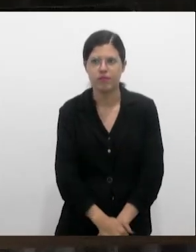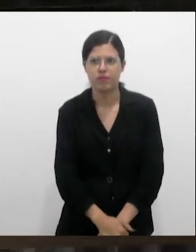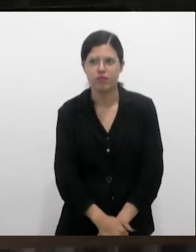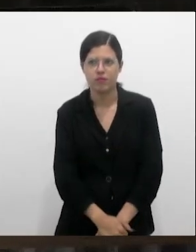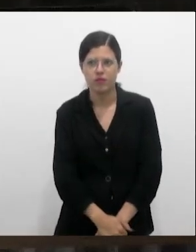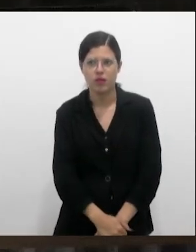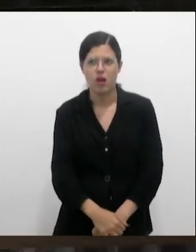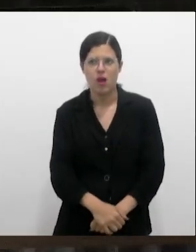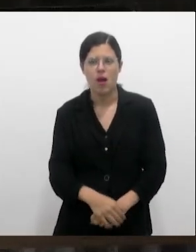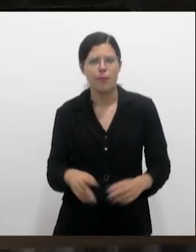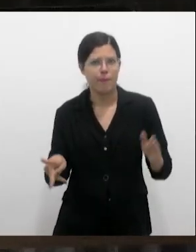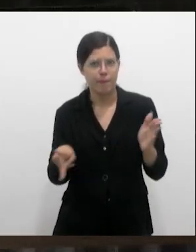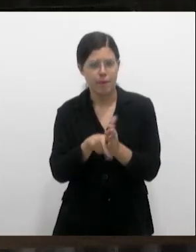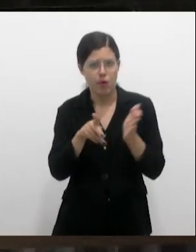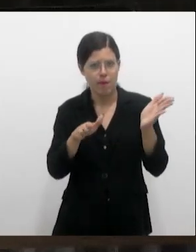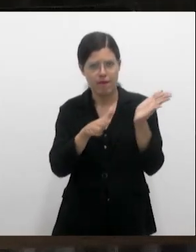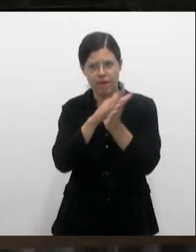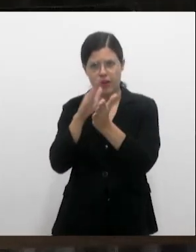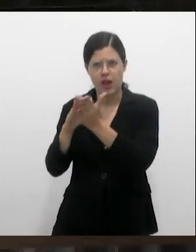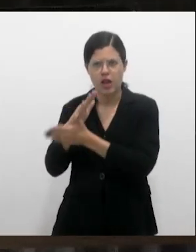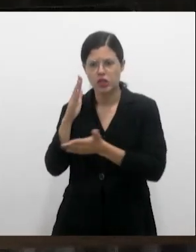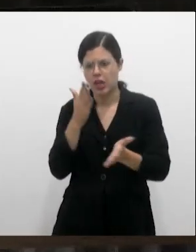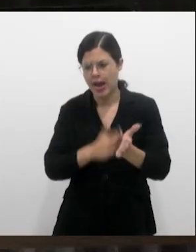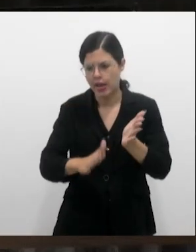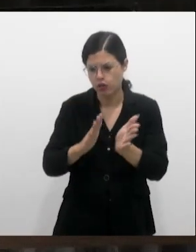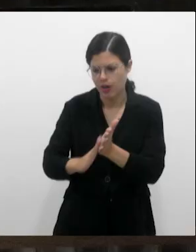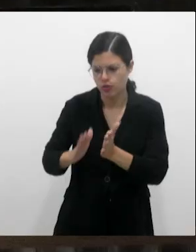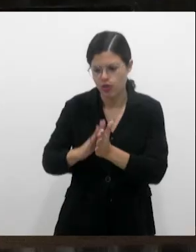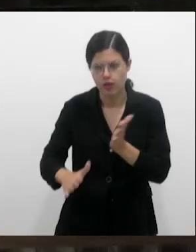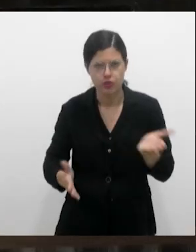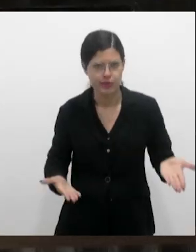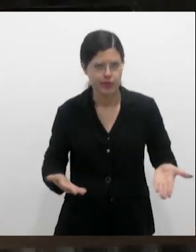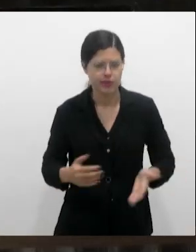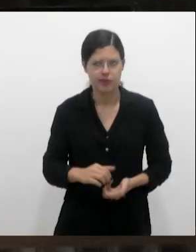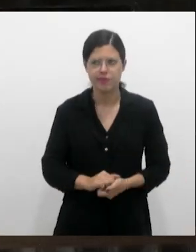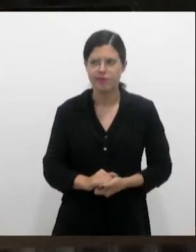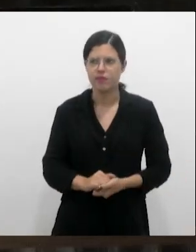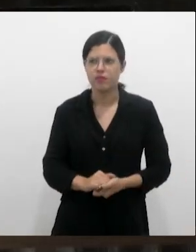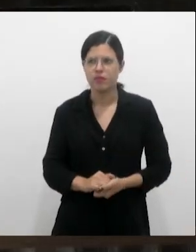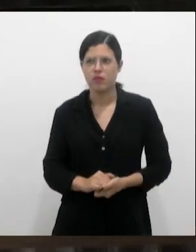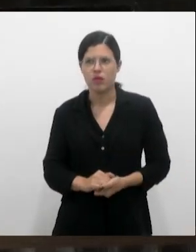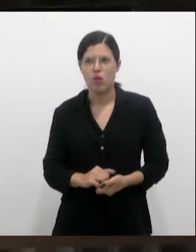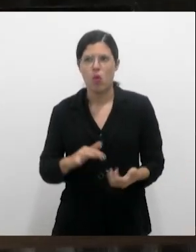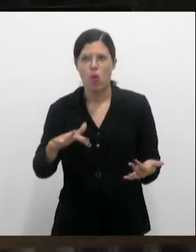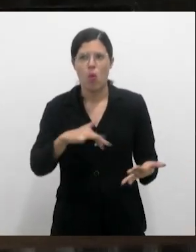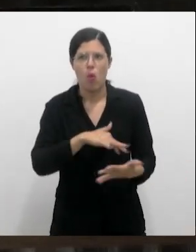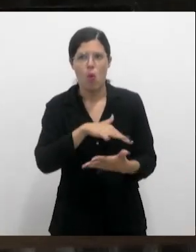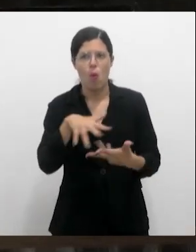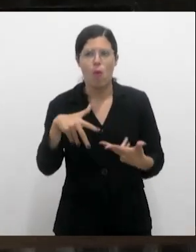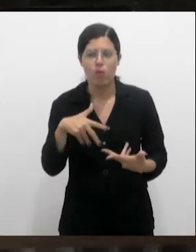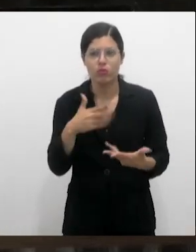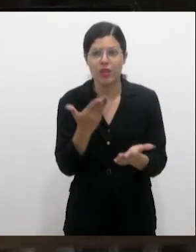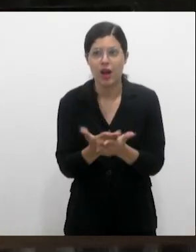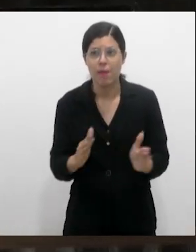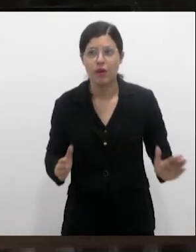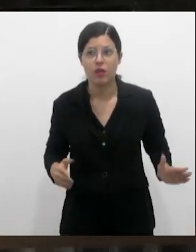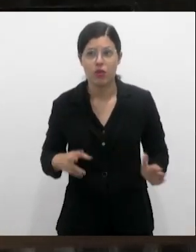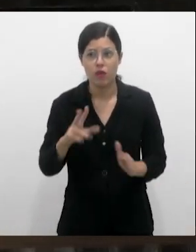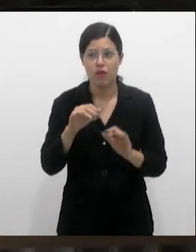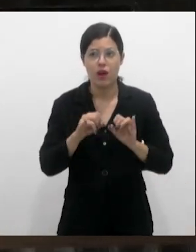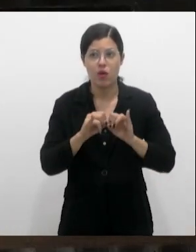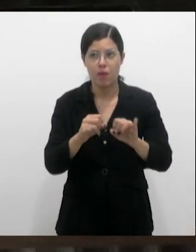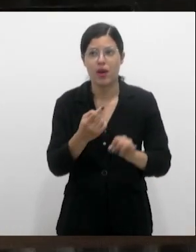próprias viagens. Gastos, gastos e gastos e gastos. O mundo se acabando, tu vai no mercado com R$100, tu volta